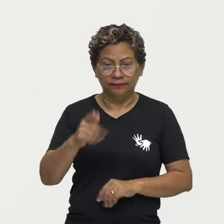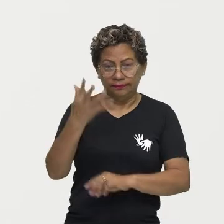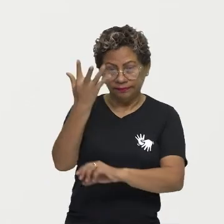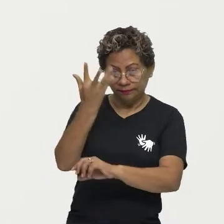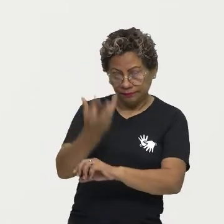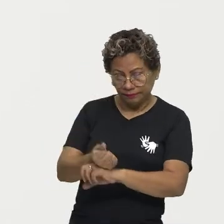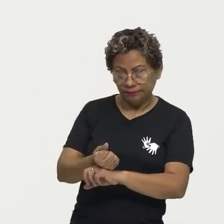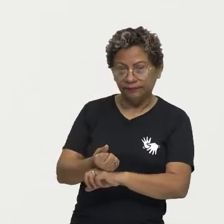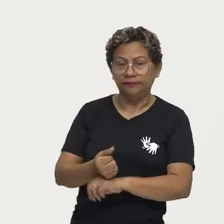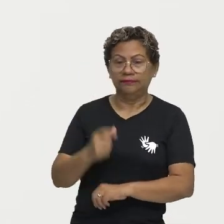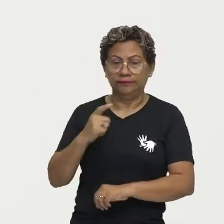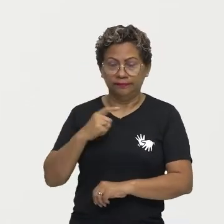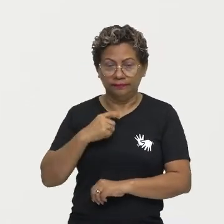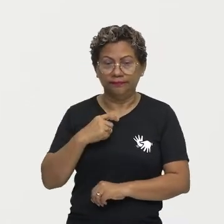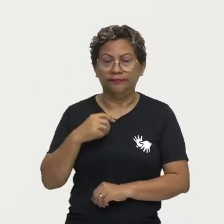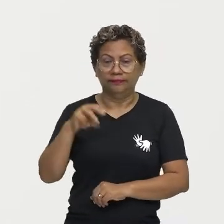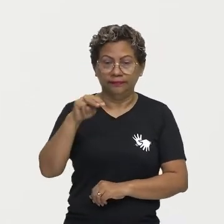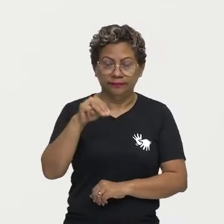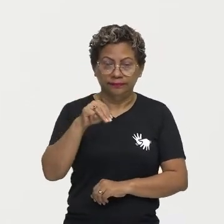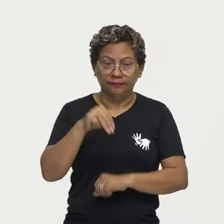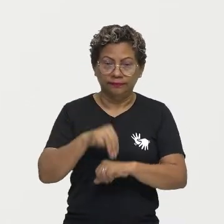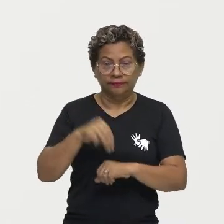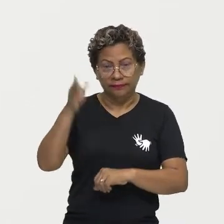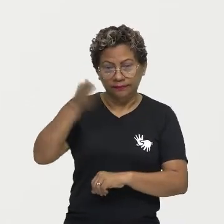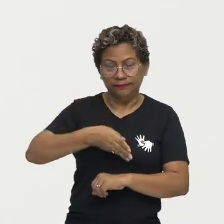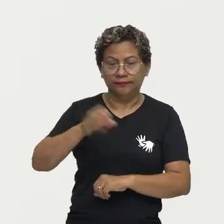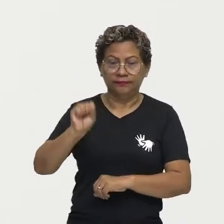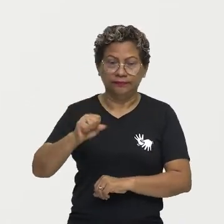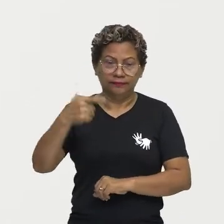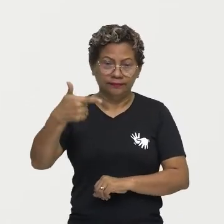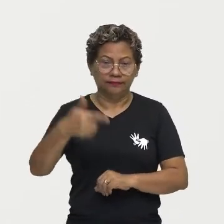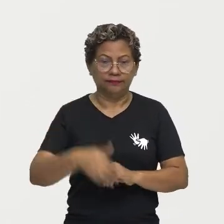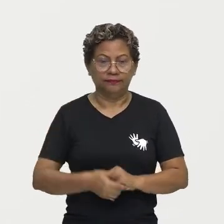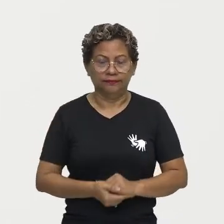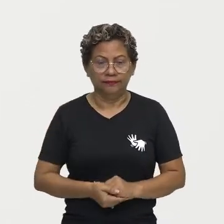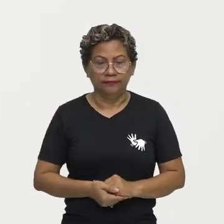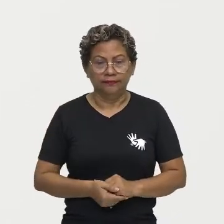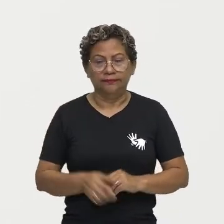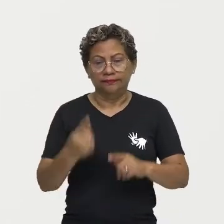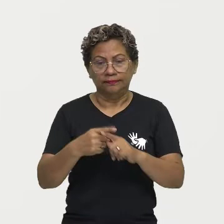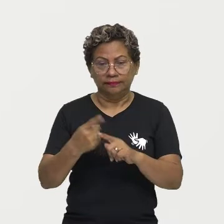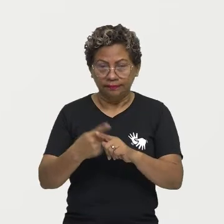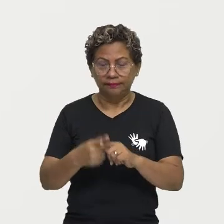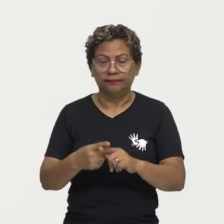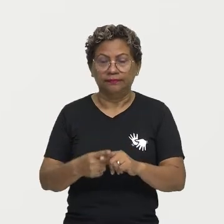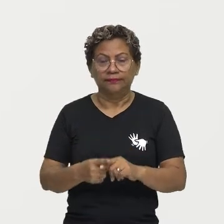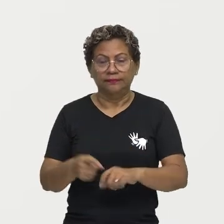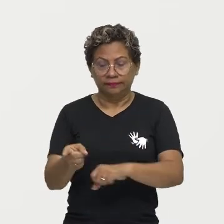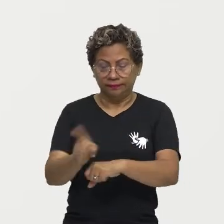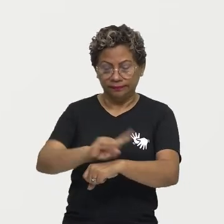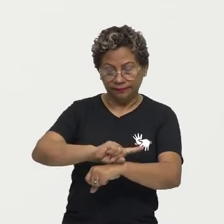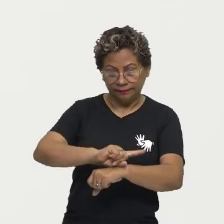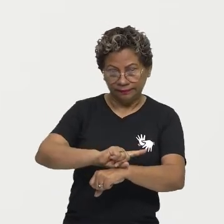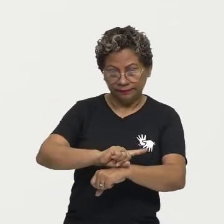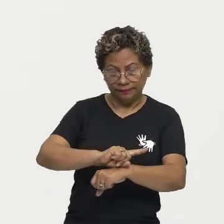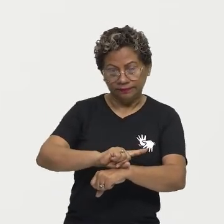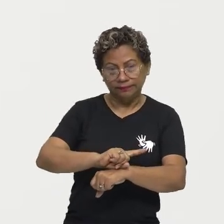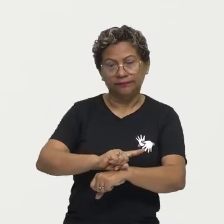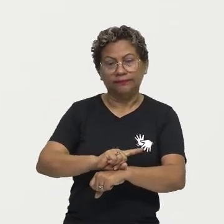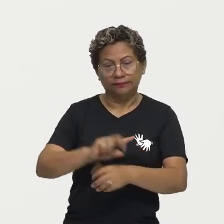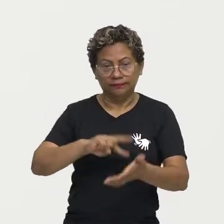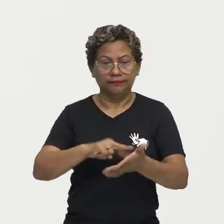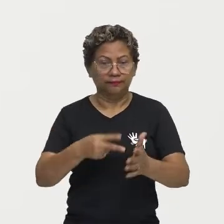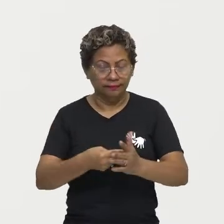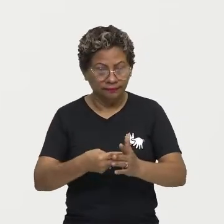segundo ao quadrado, né, já que é uma aceleração. Né, a gravidade é uma aceleração, né, o G representa uma aceleração, a